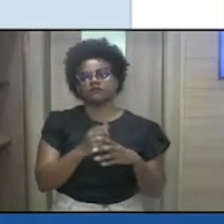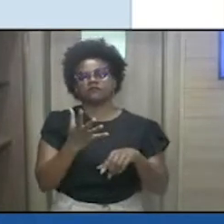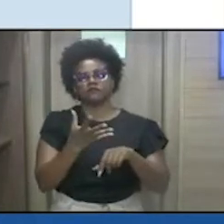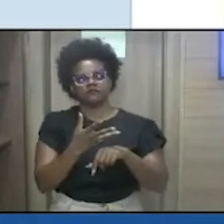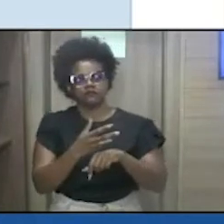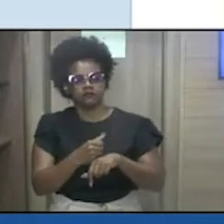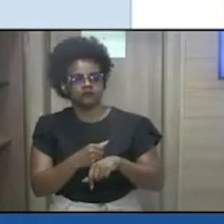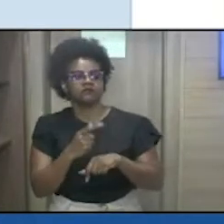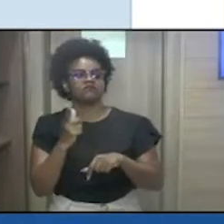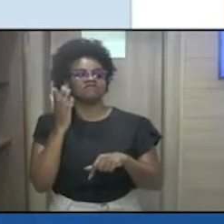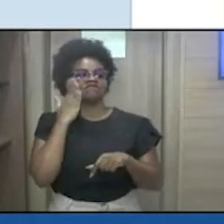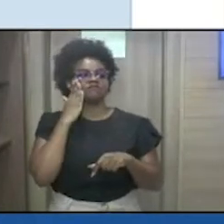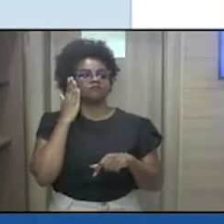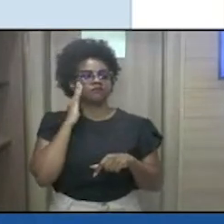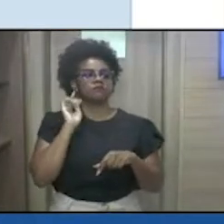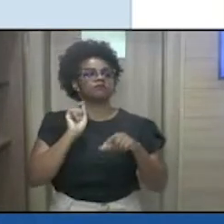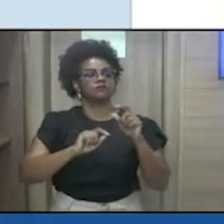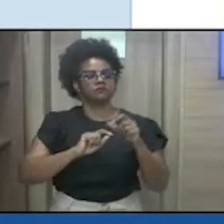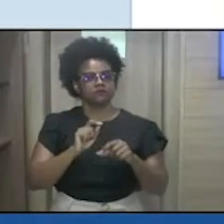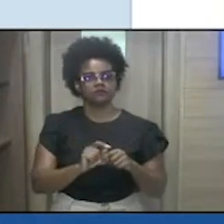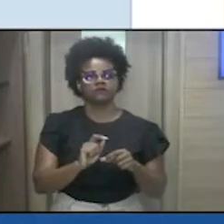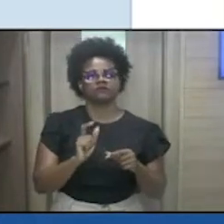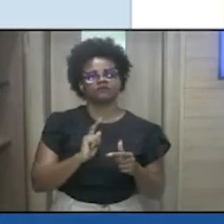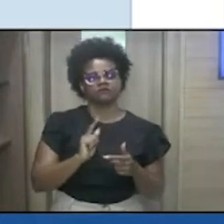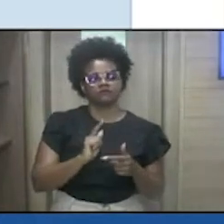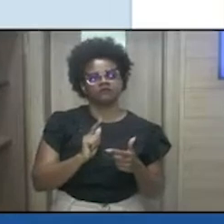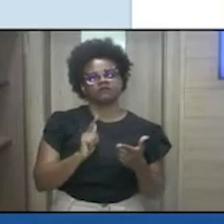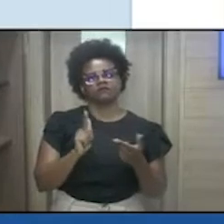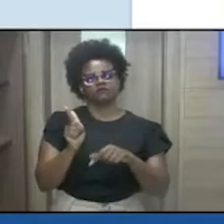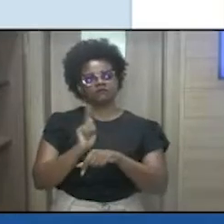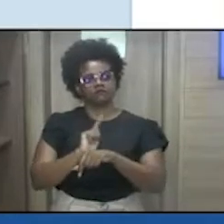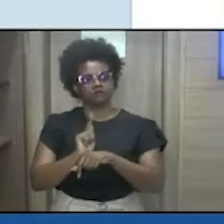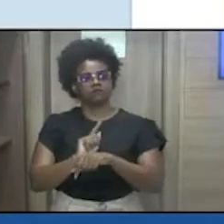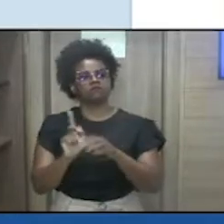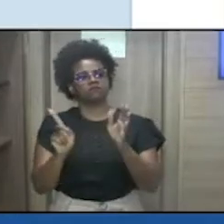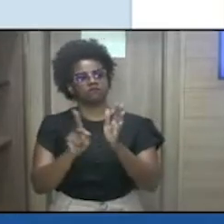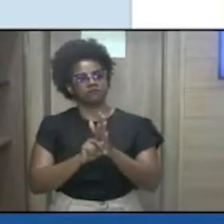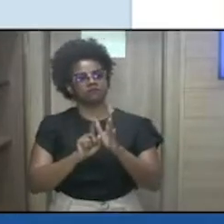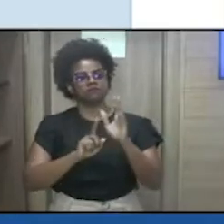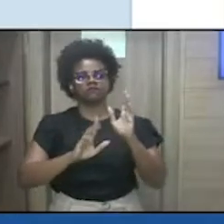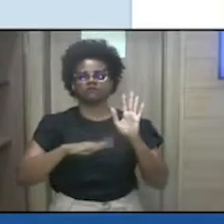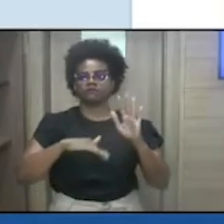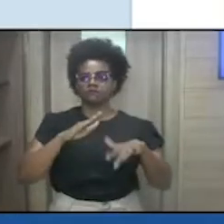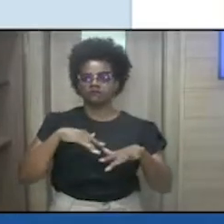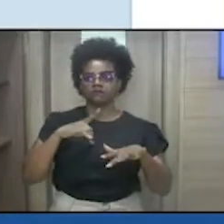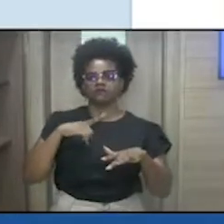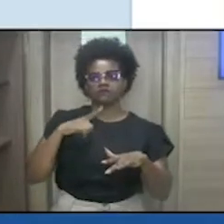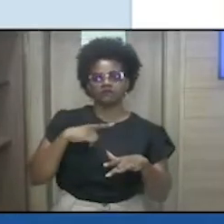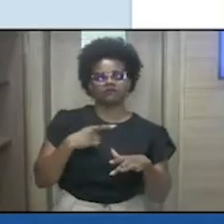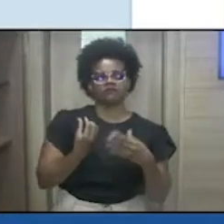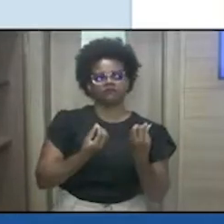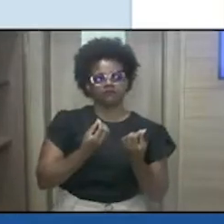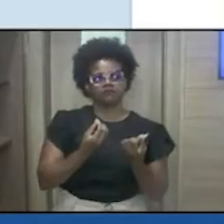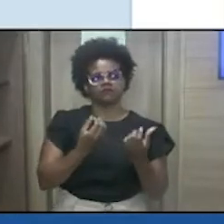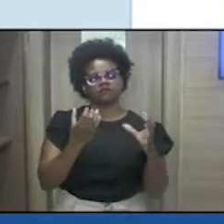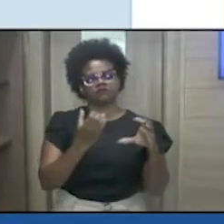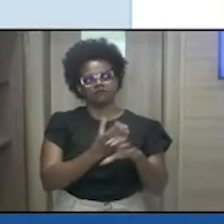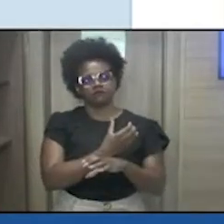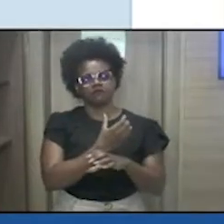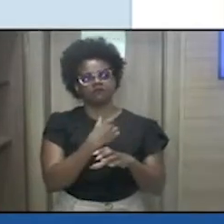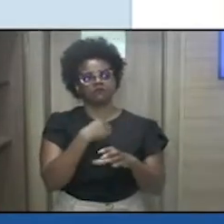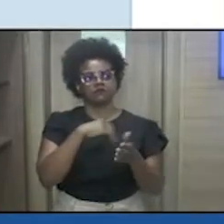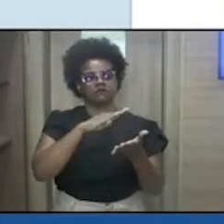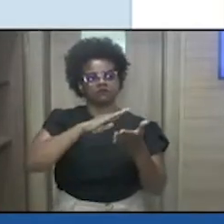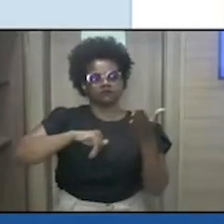qualidade, né, e fidedignidade em que medida os gestores lançam, às vezes, próteses acrílicas como próteses parciais